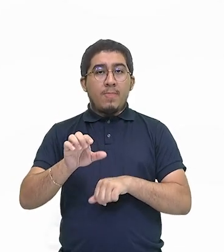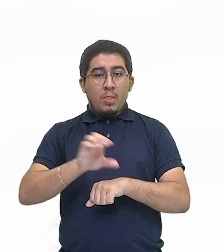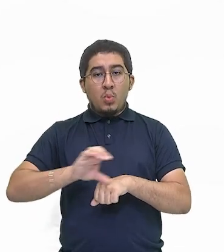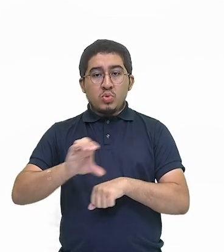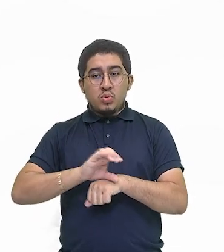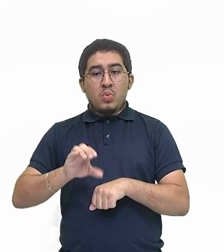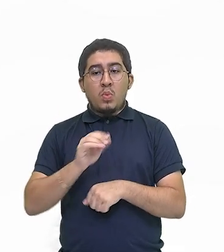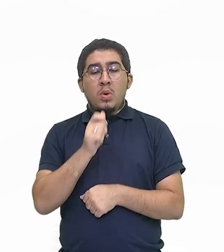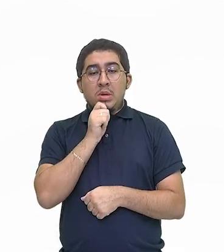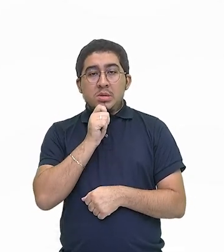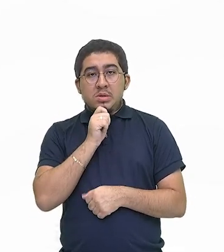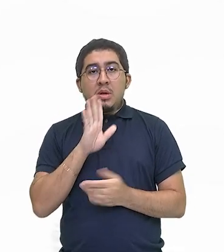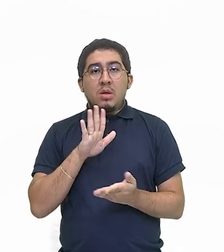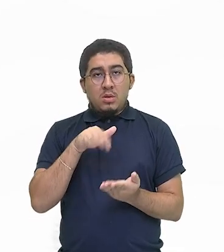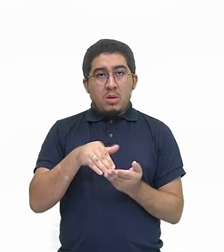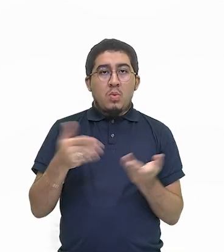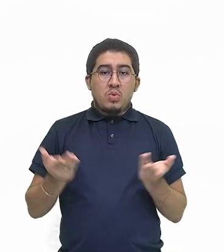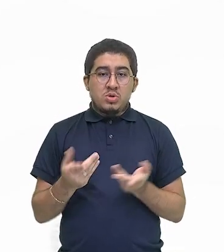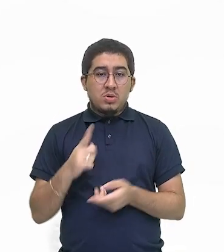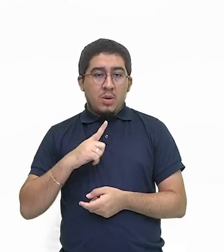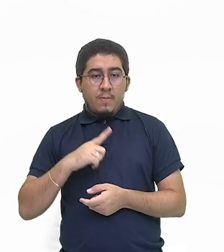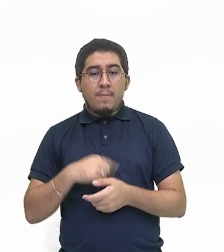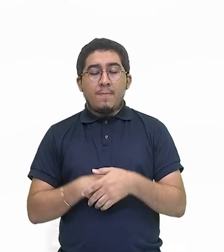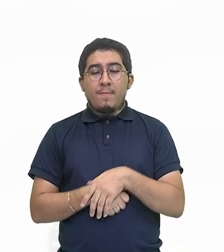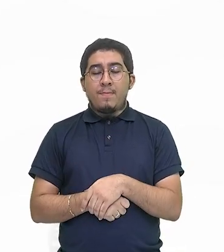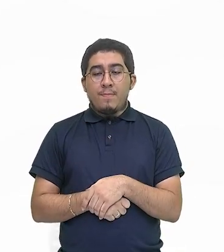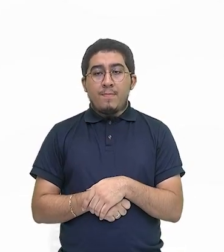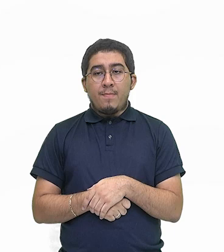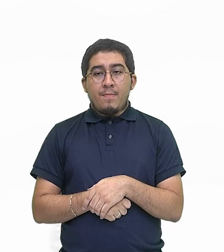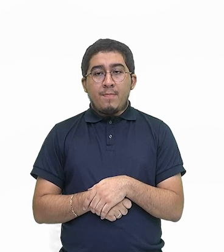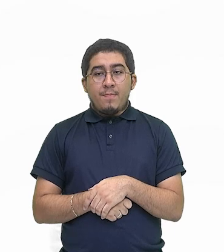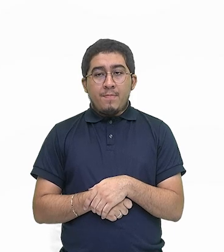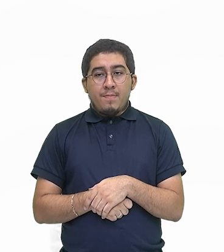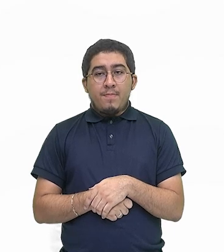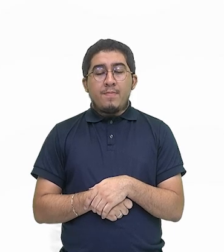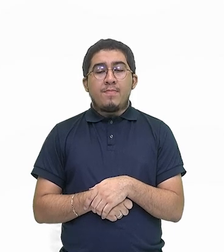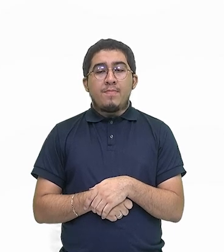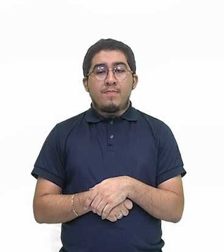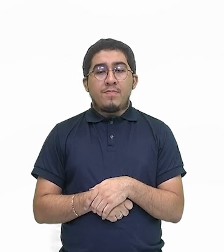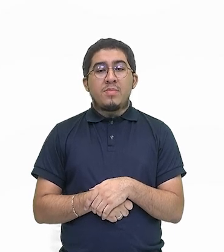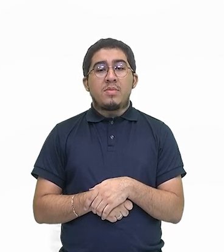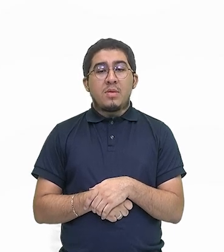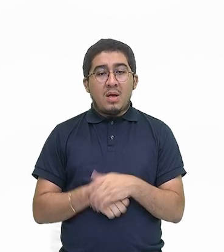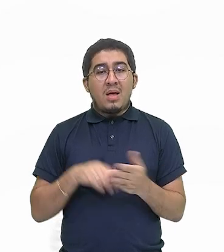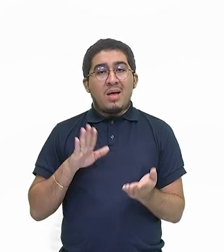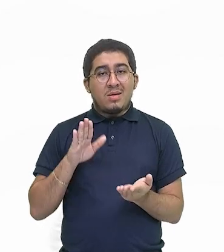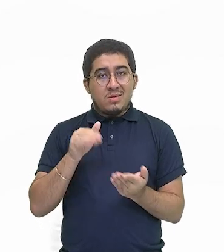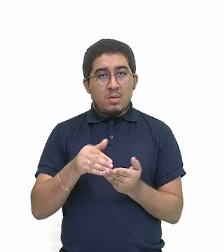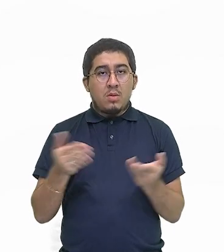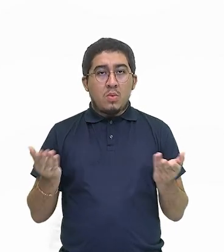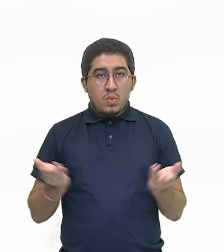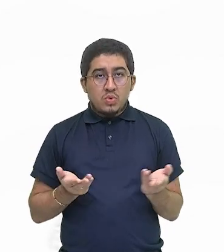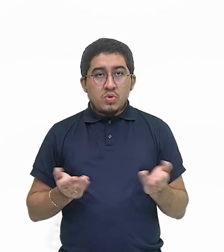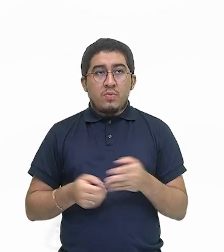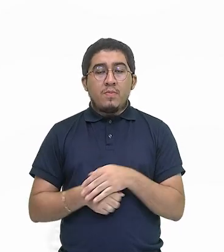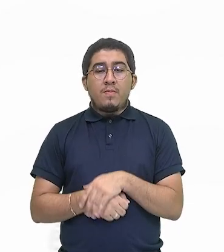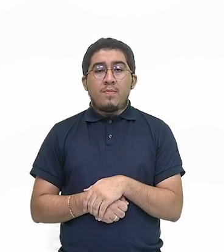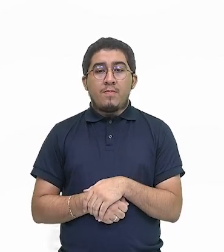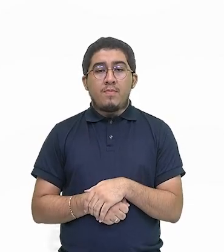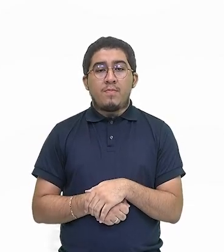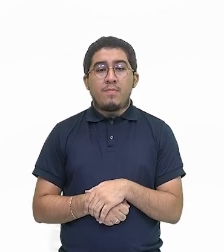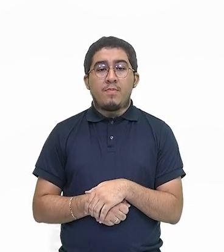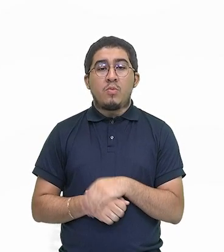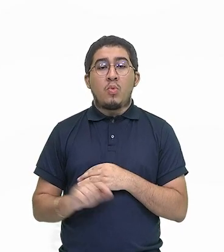ainda está em vigor, ou seja, está valendo até a atualidade.